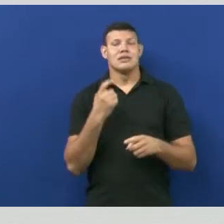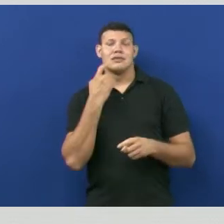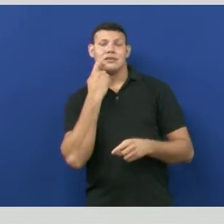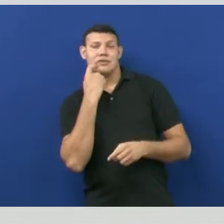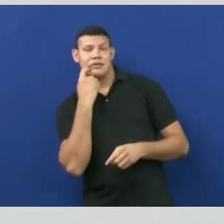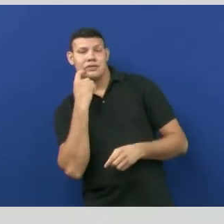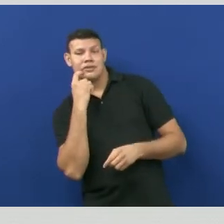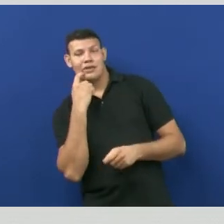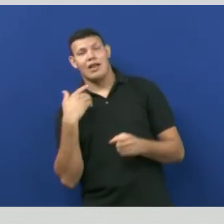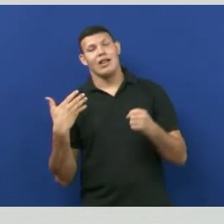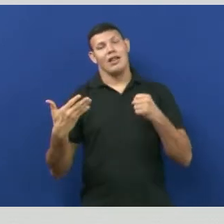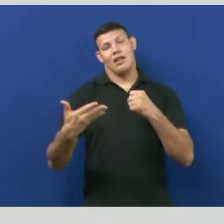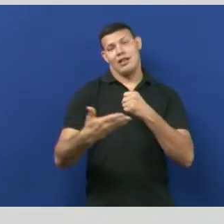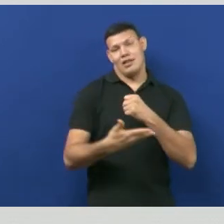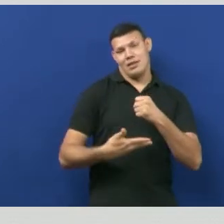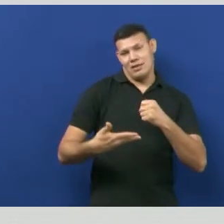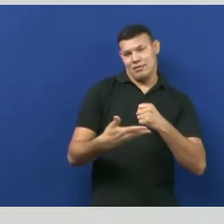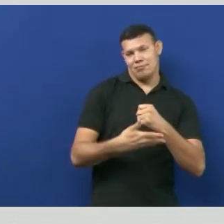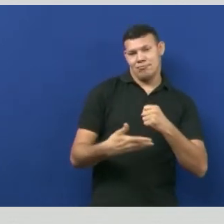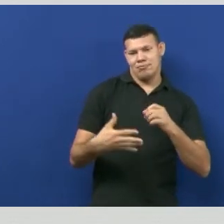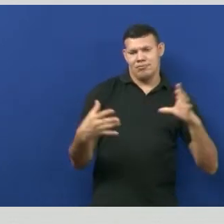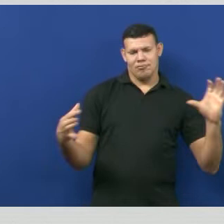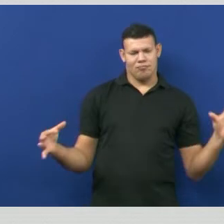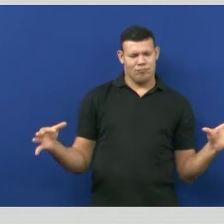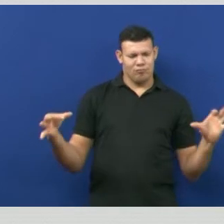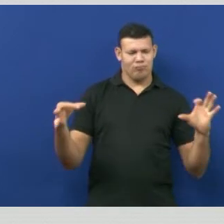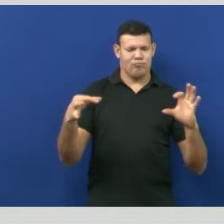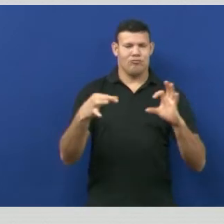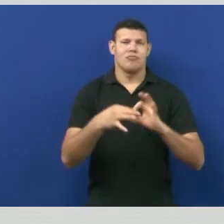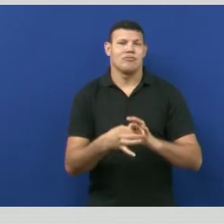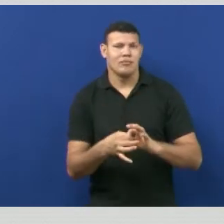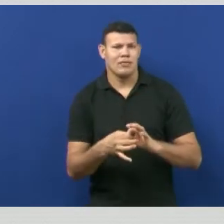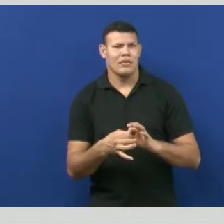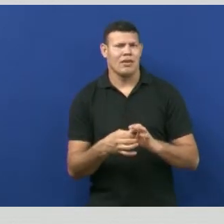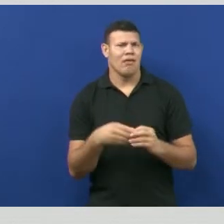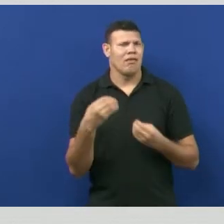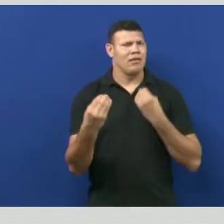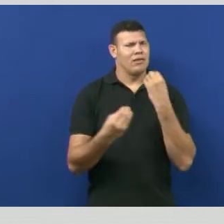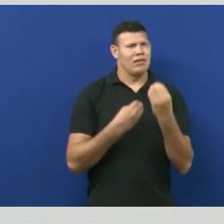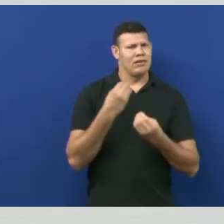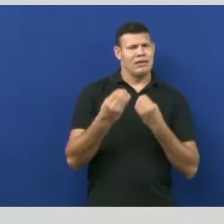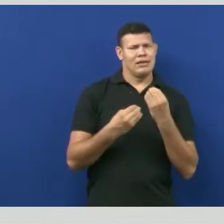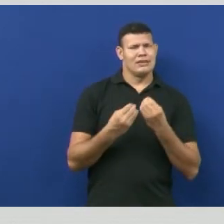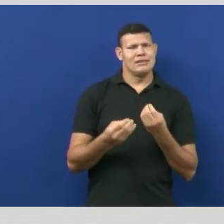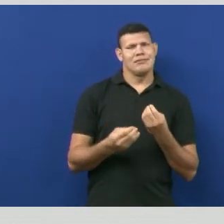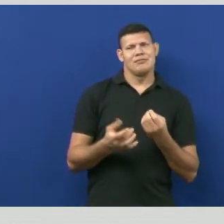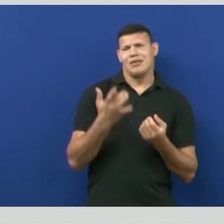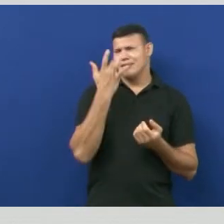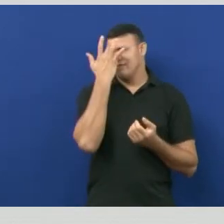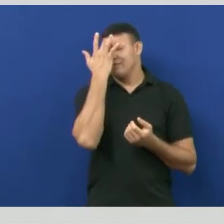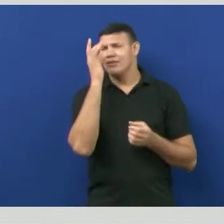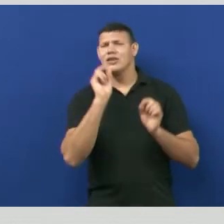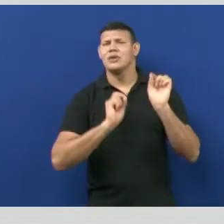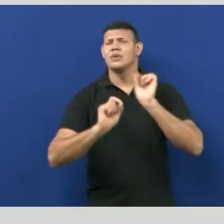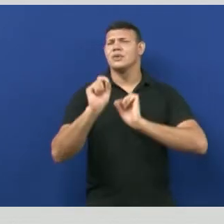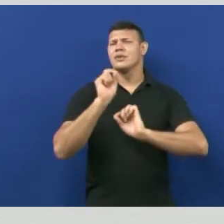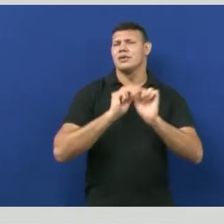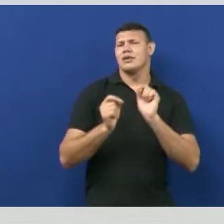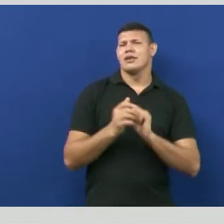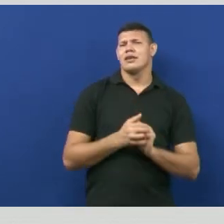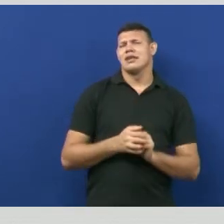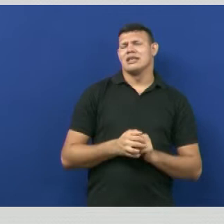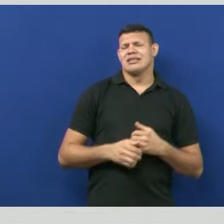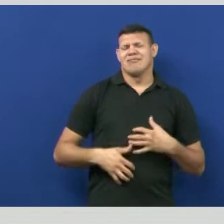ácido com uma base. Um exemplo mais claro de mistura de ácido com base é quando a gente está com